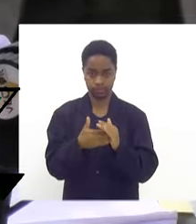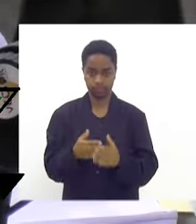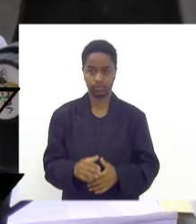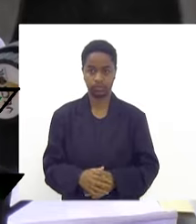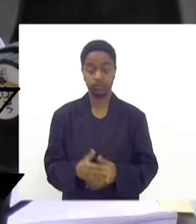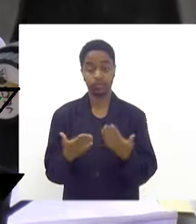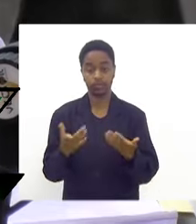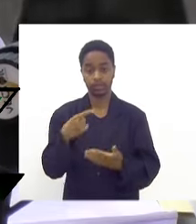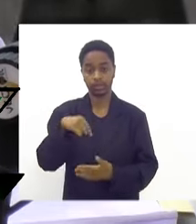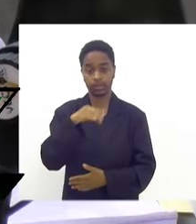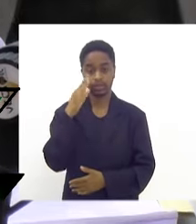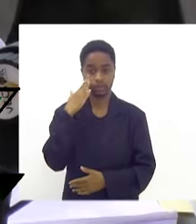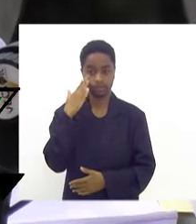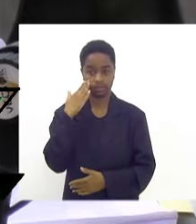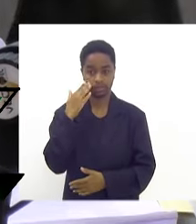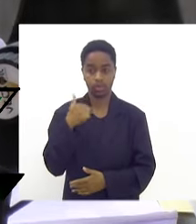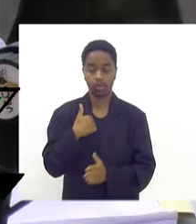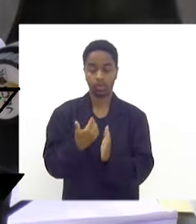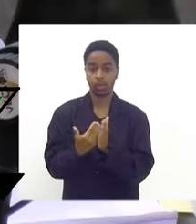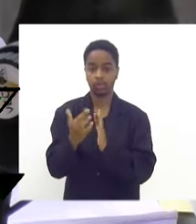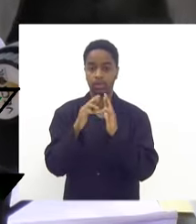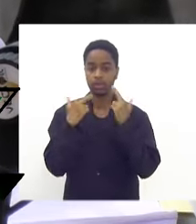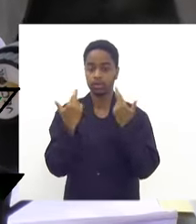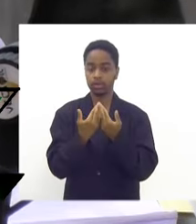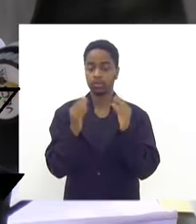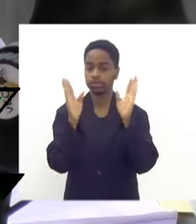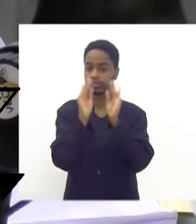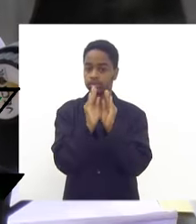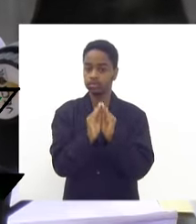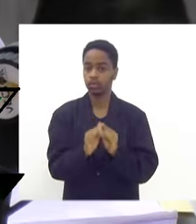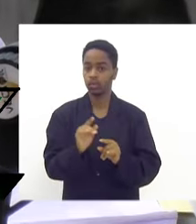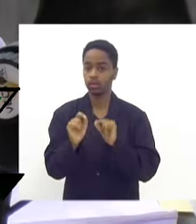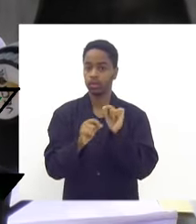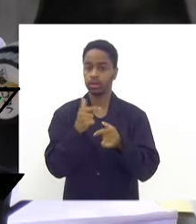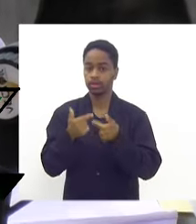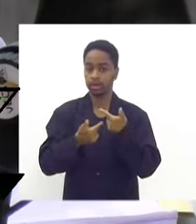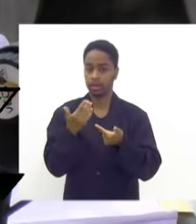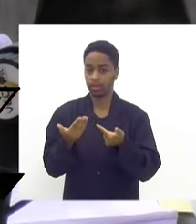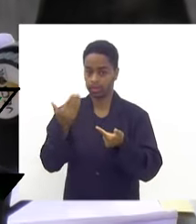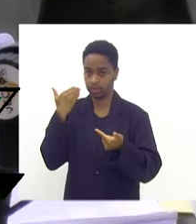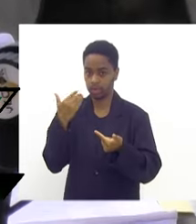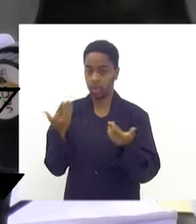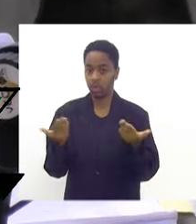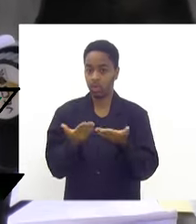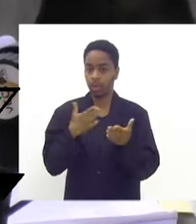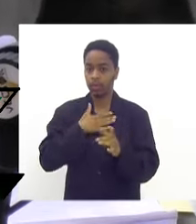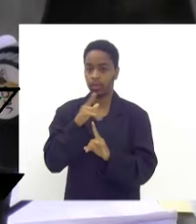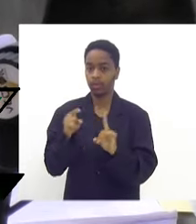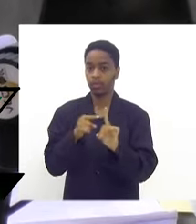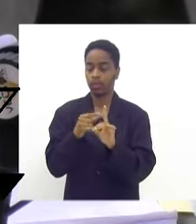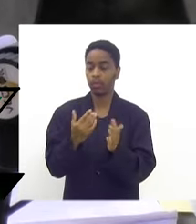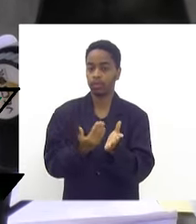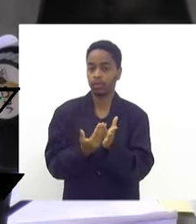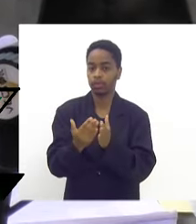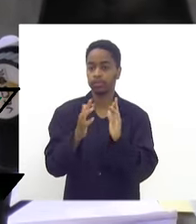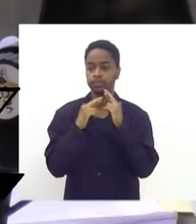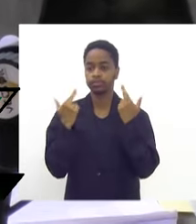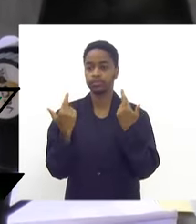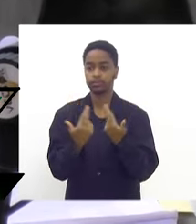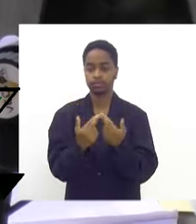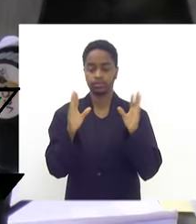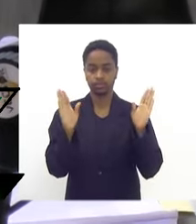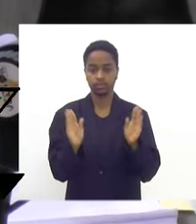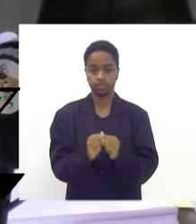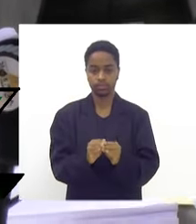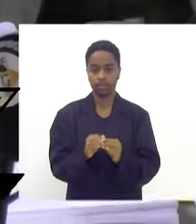todos sabem eu começo todas as reuniões fazendo um breve resumo do trabalho realizado na CPI hoje eu pretendo começar a reunião fazendo resumo